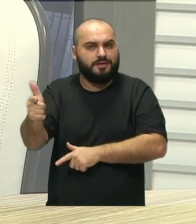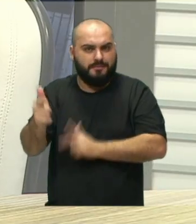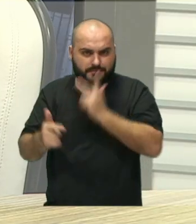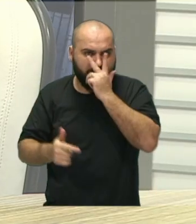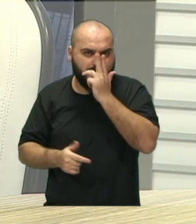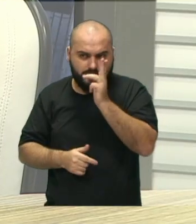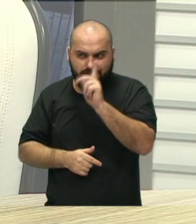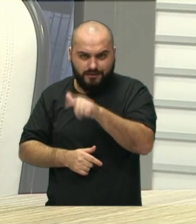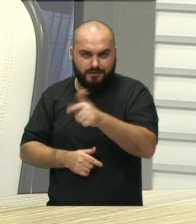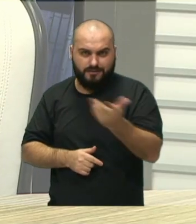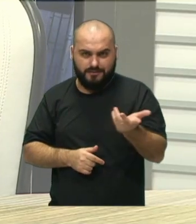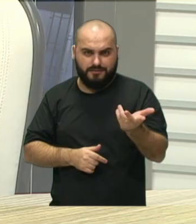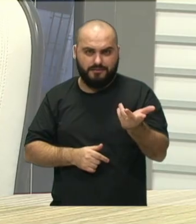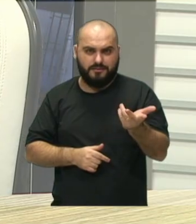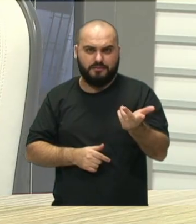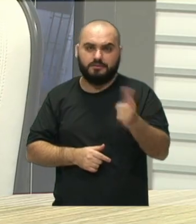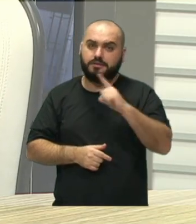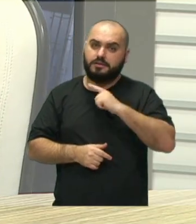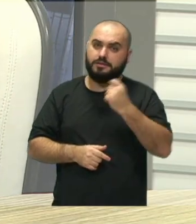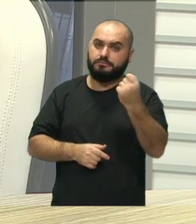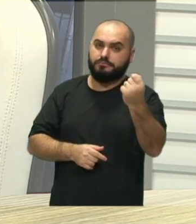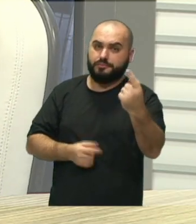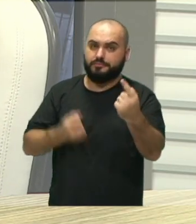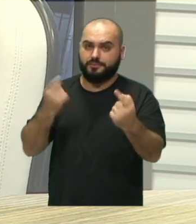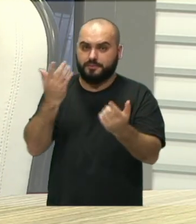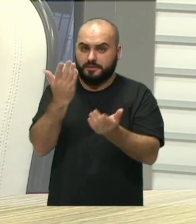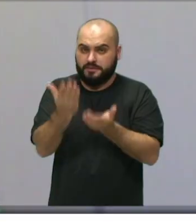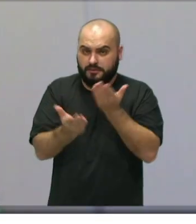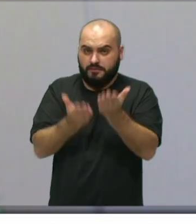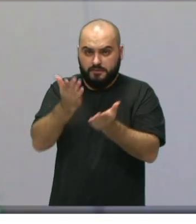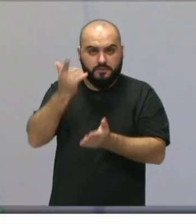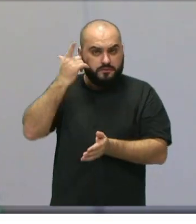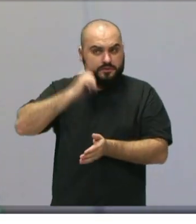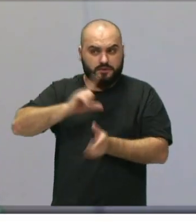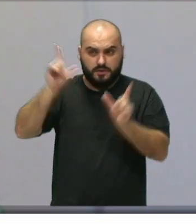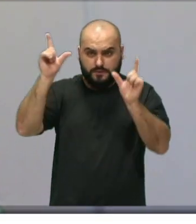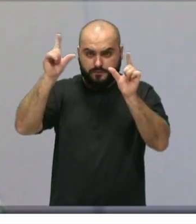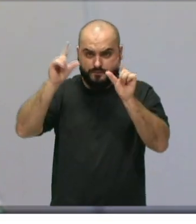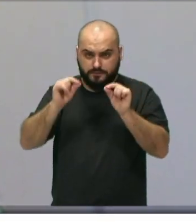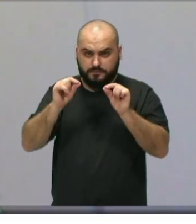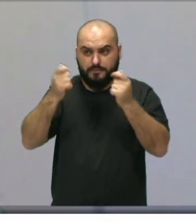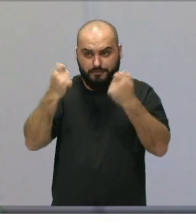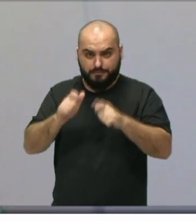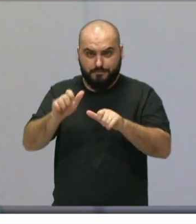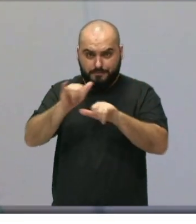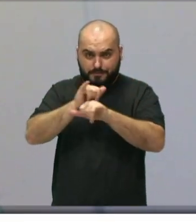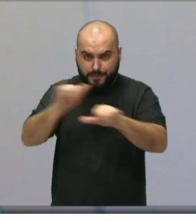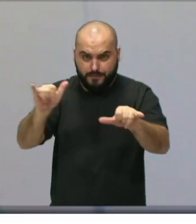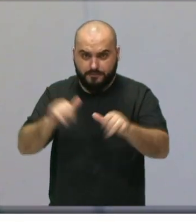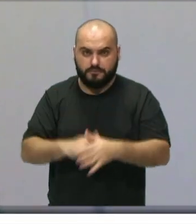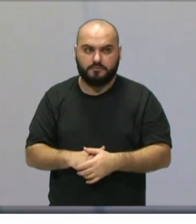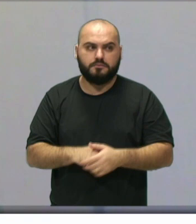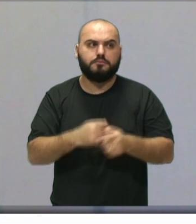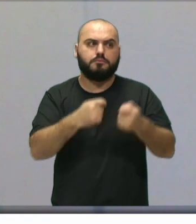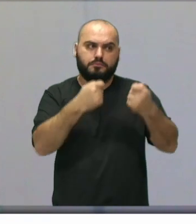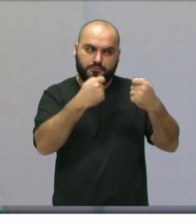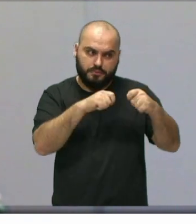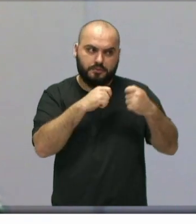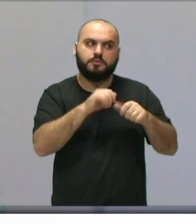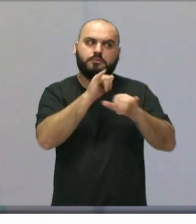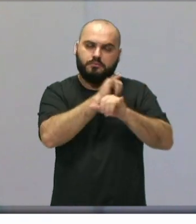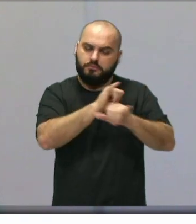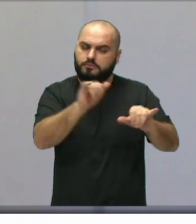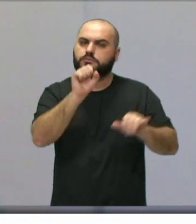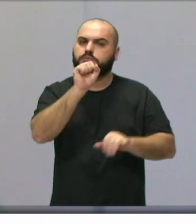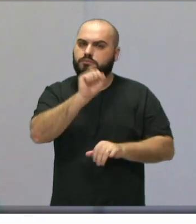repente, como existem algumas formas de tratamento que podem amenizar isso, né? Tem que ser divulgado. Precisa ser divulgado, precisa